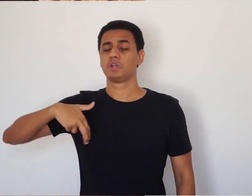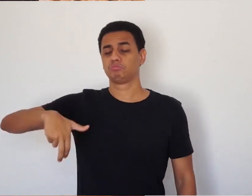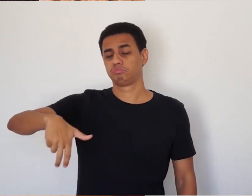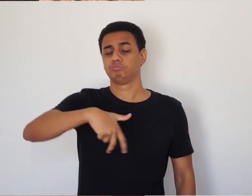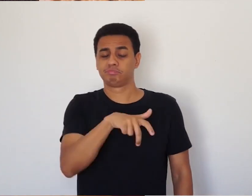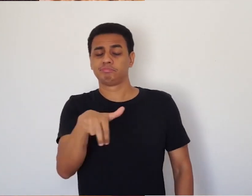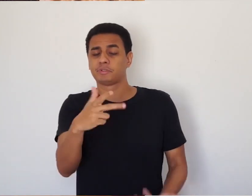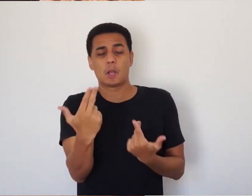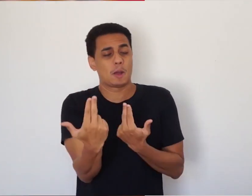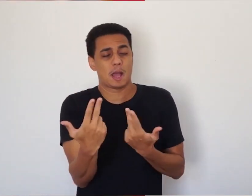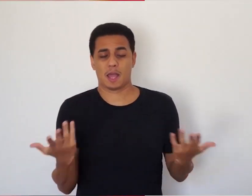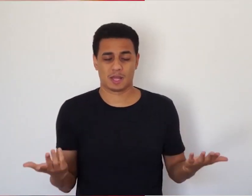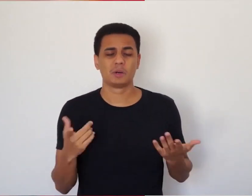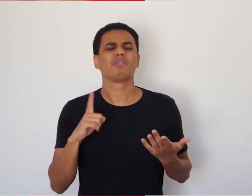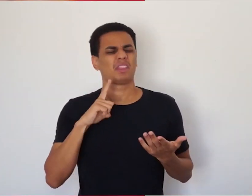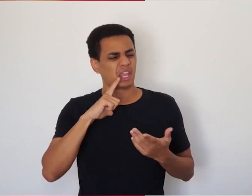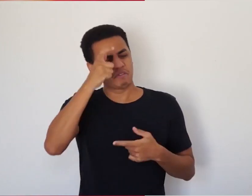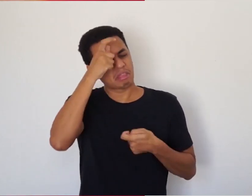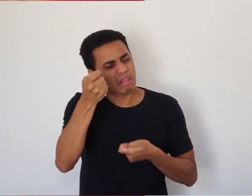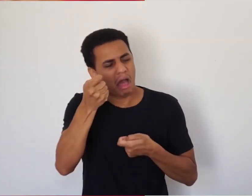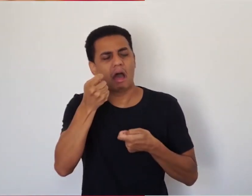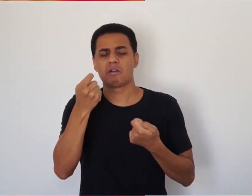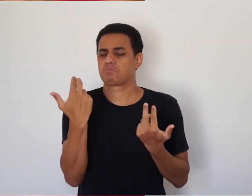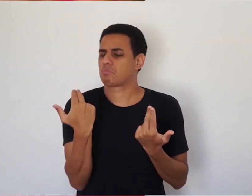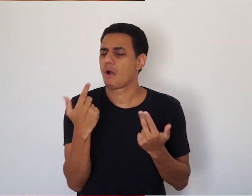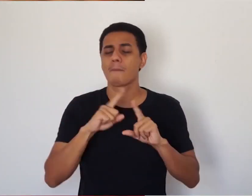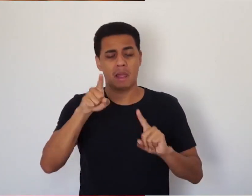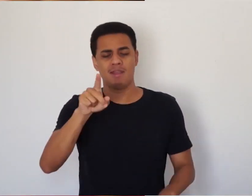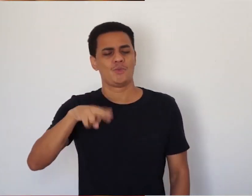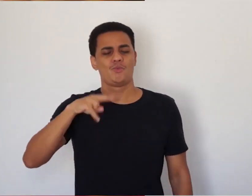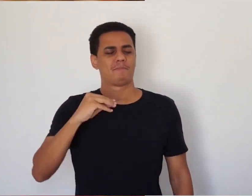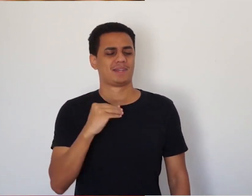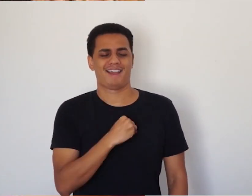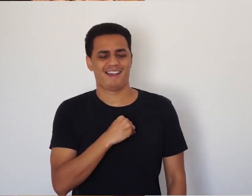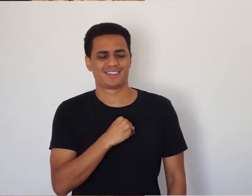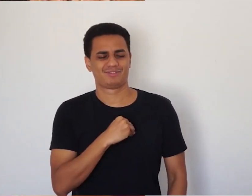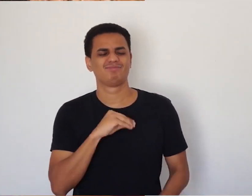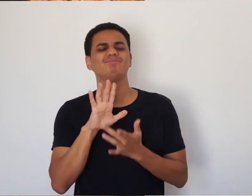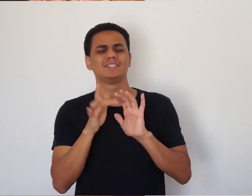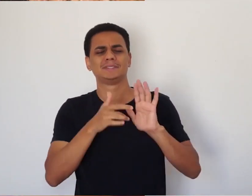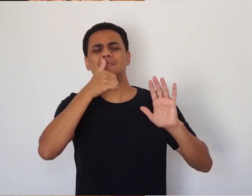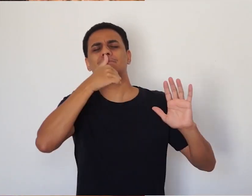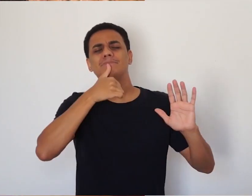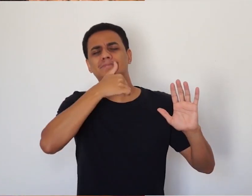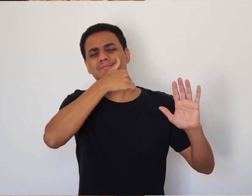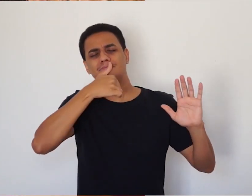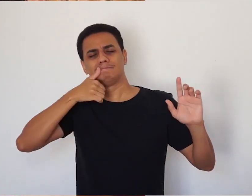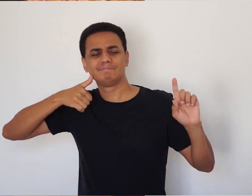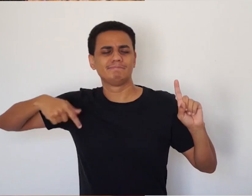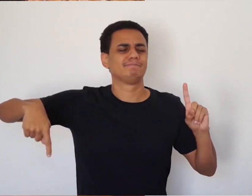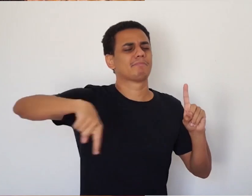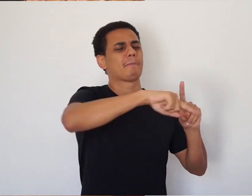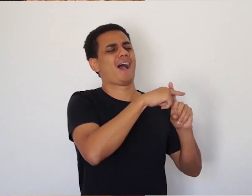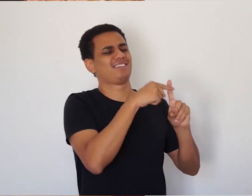entre nós, viveu todas as tentações que vivemos, mas não pecou. E ele foi à cruz como